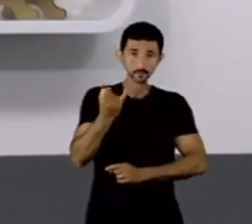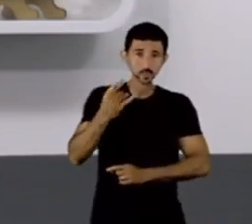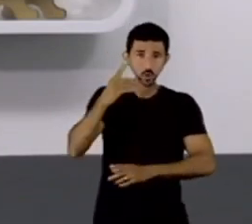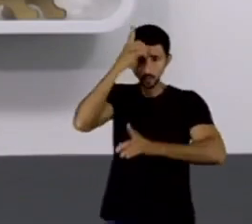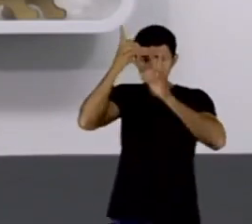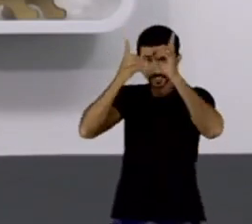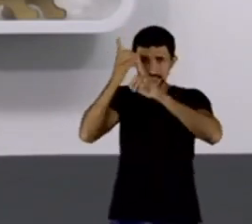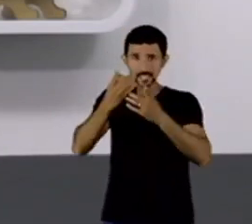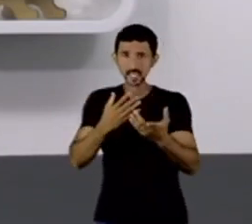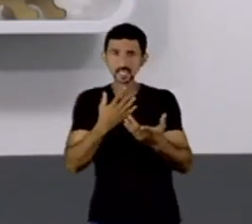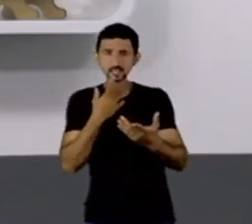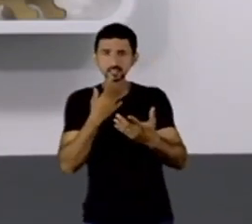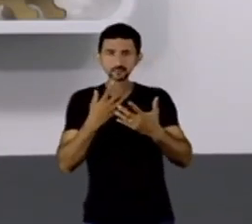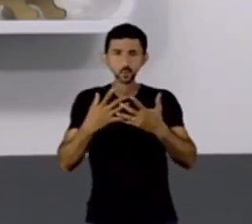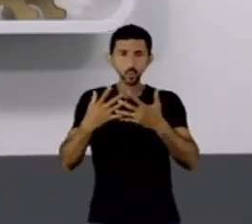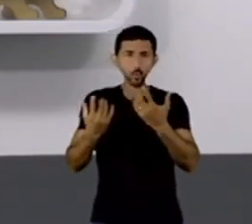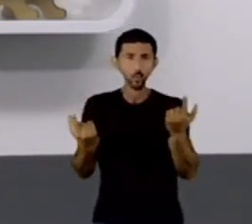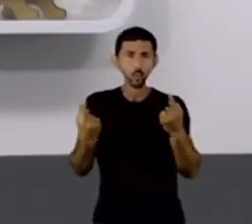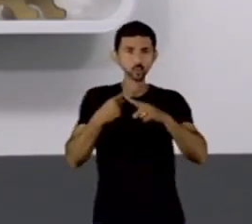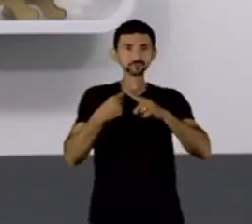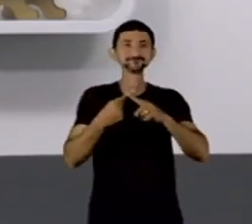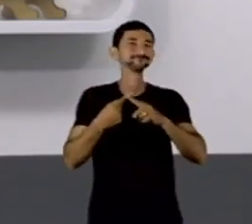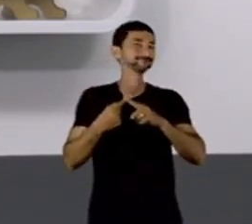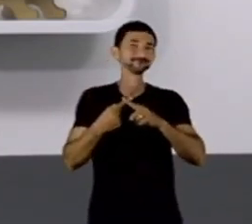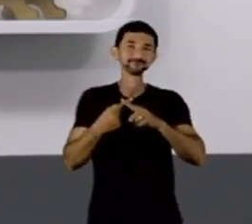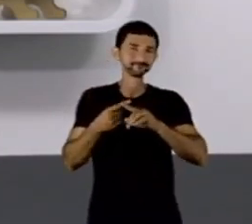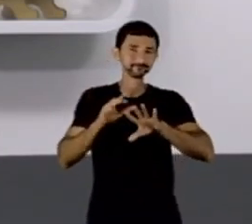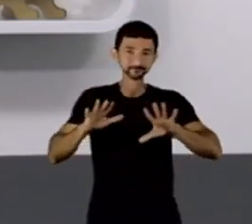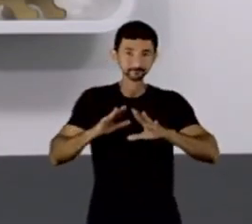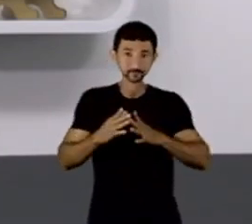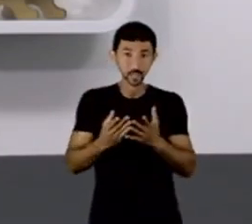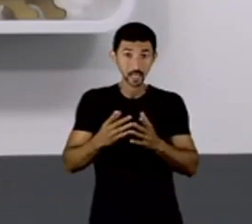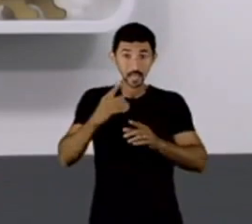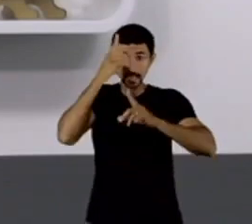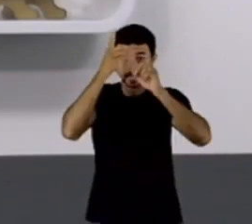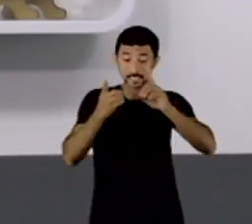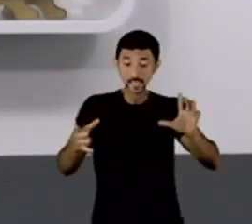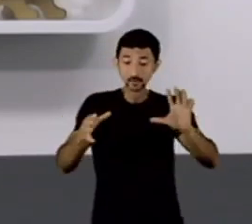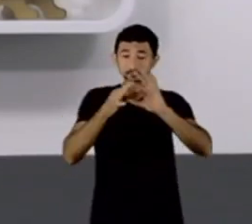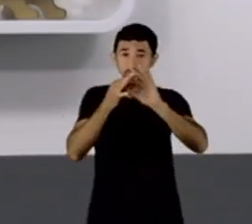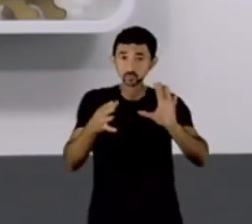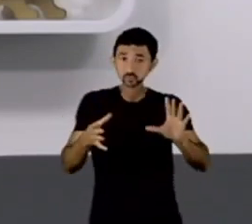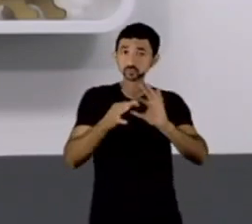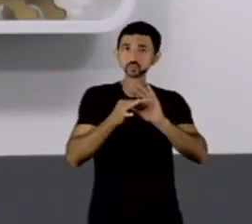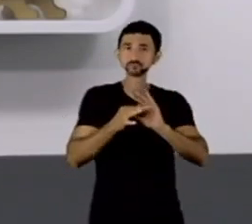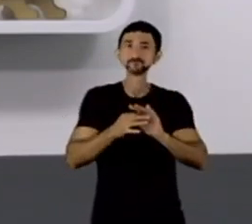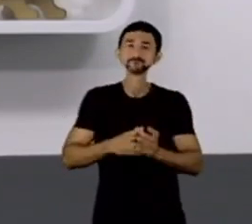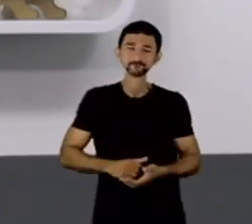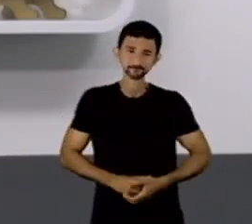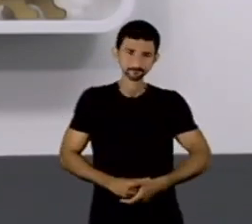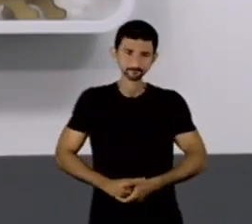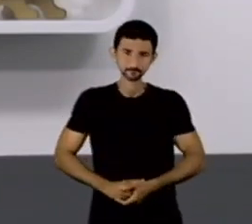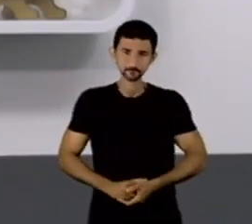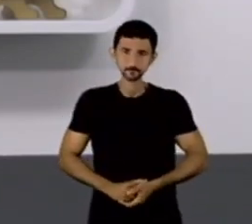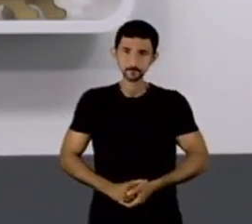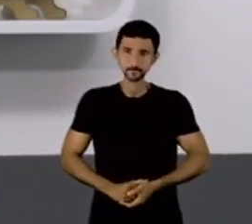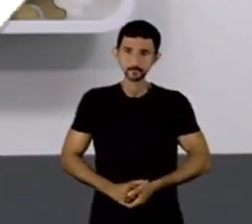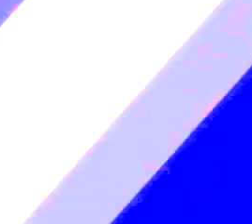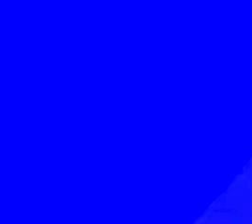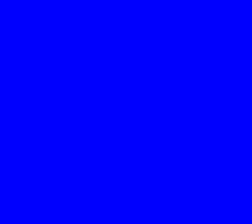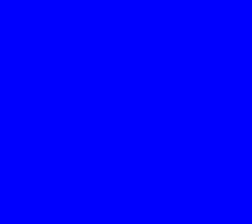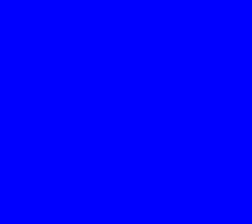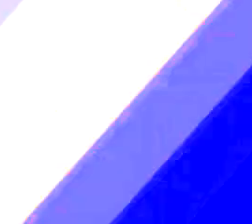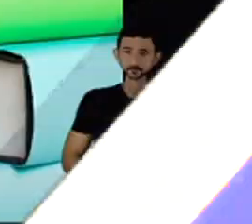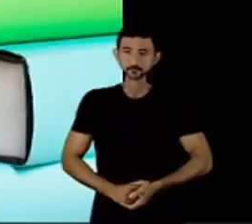ideias, elas não se contradigam, elas sejam ideias que colaboram umas com as outras, ok? Vamos lá